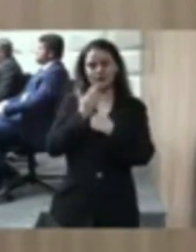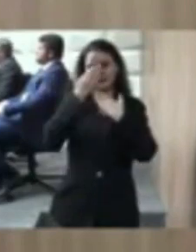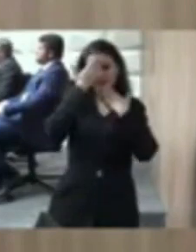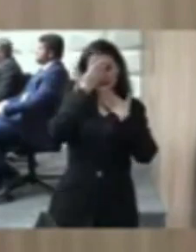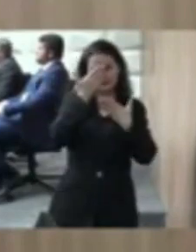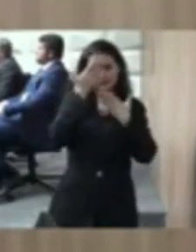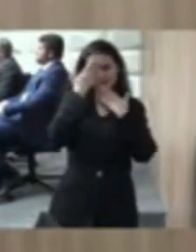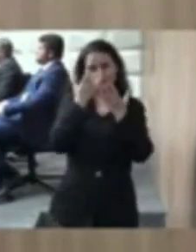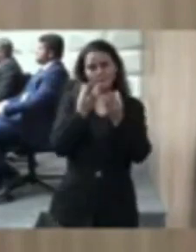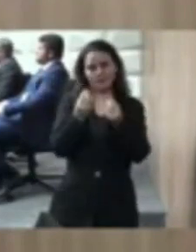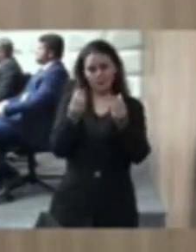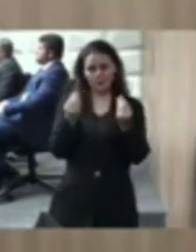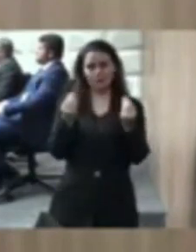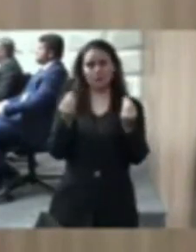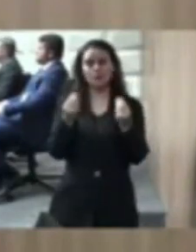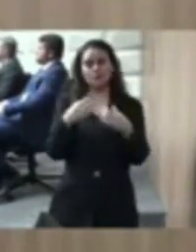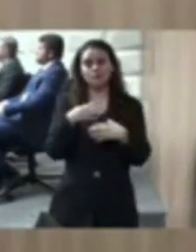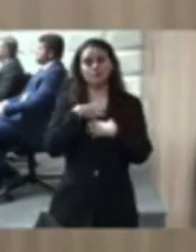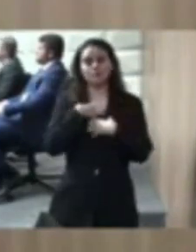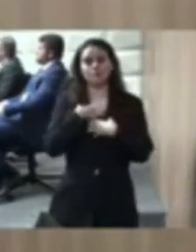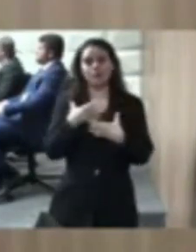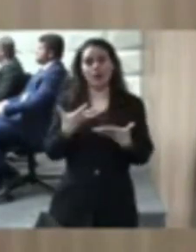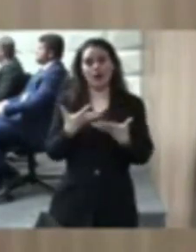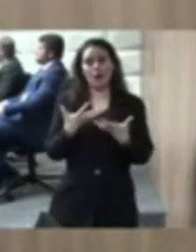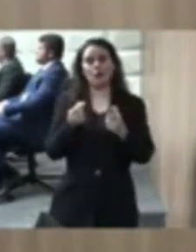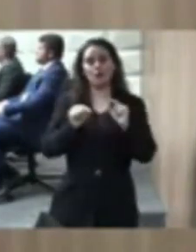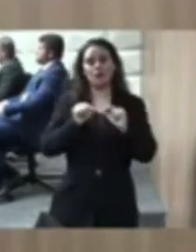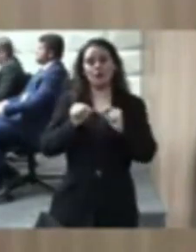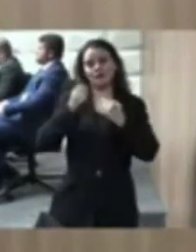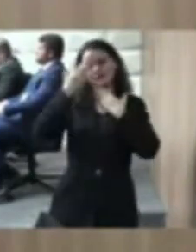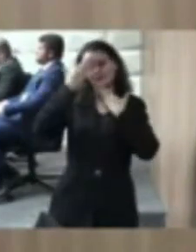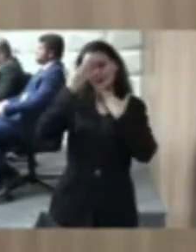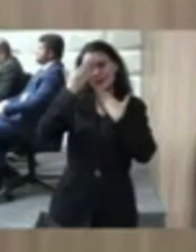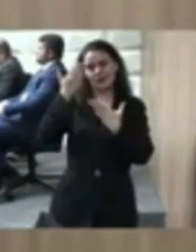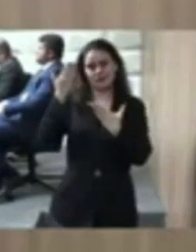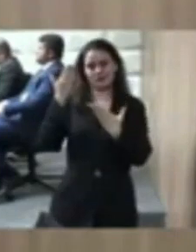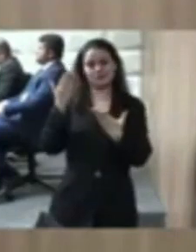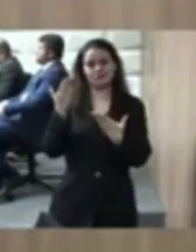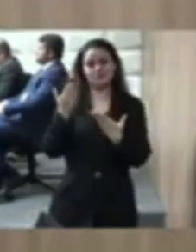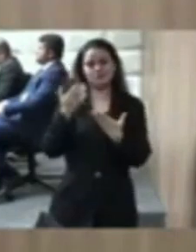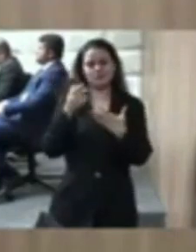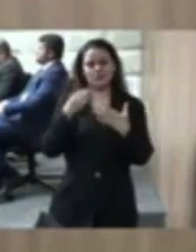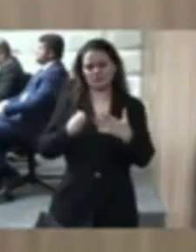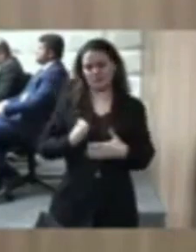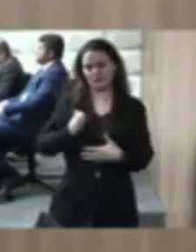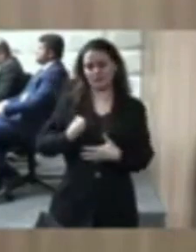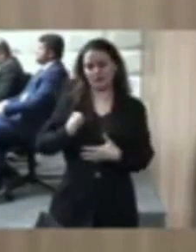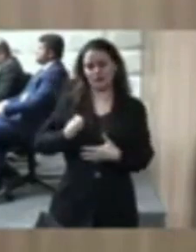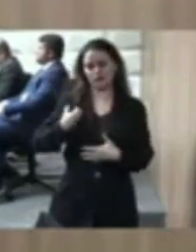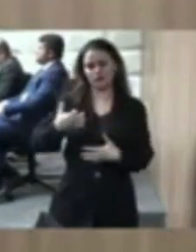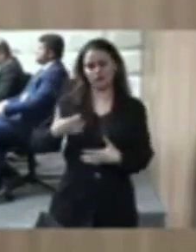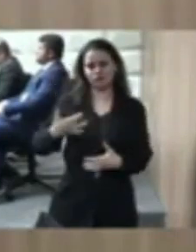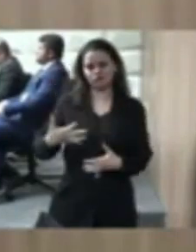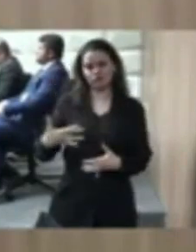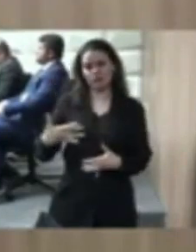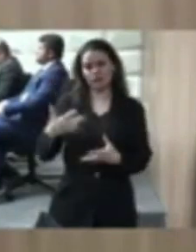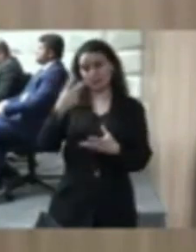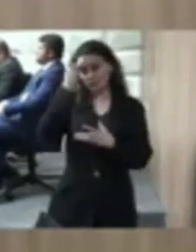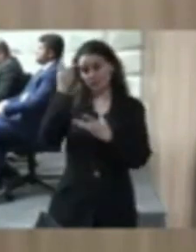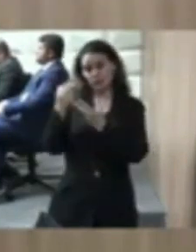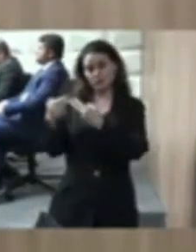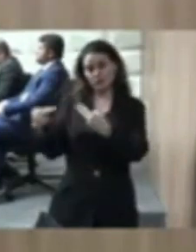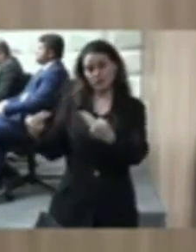agradecer. De fato, o meu sentimento neste momento é gratidão. Ao longo da minha vida, muitas pessoas passaram e contribuíram com o